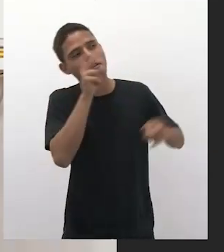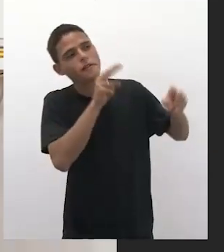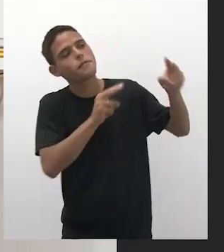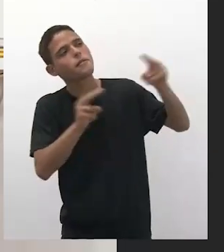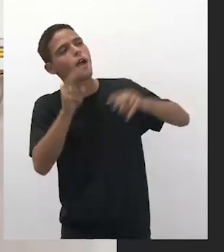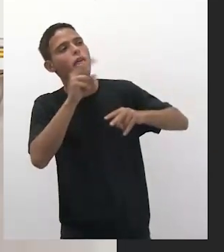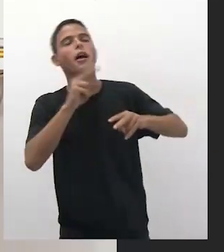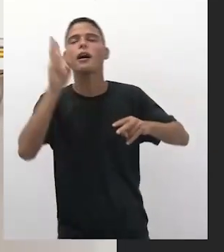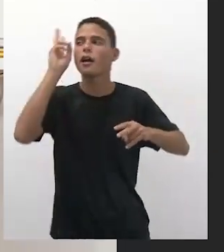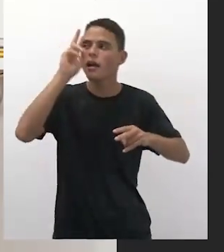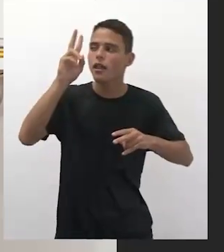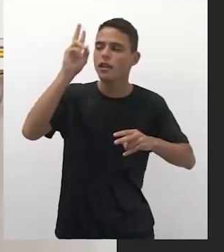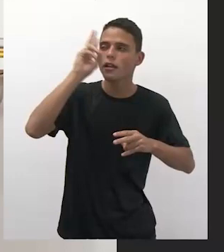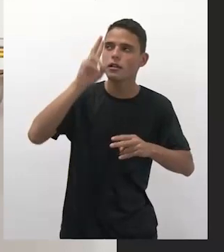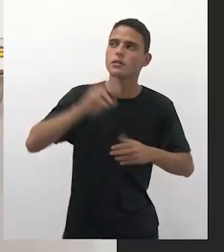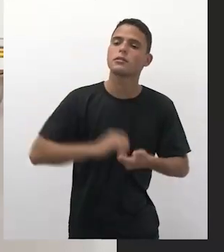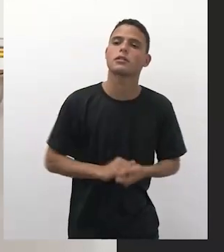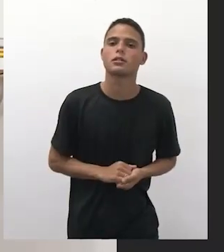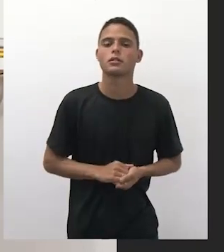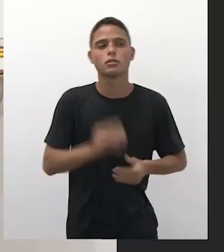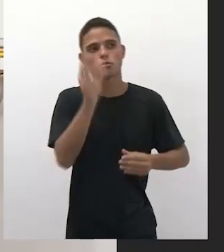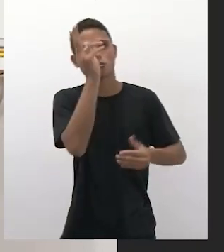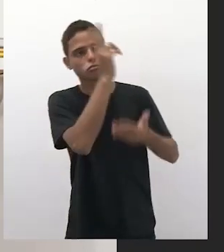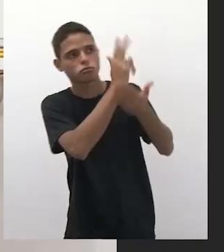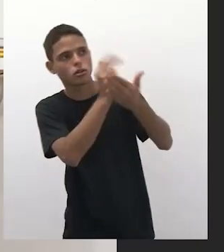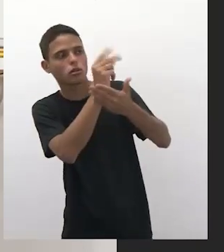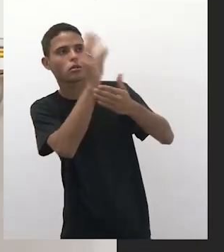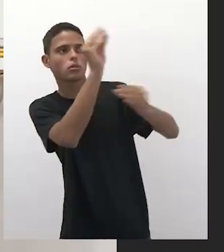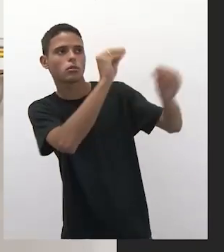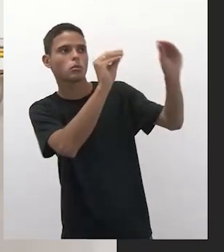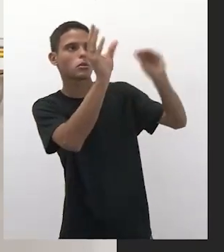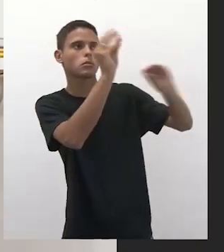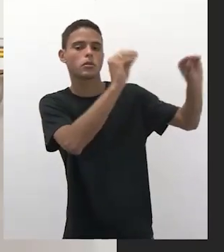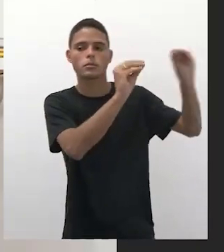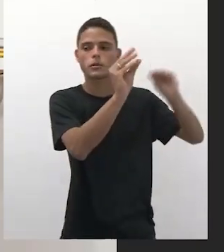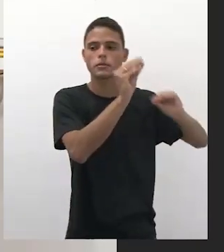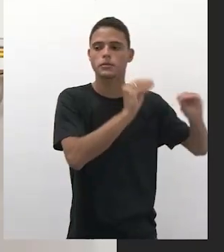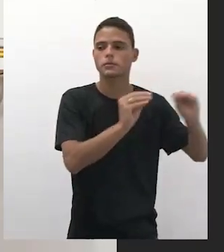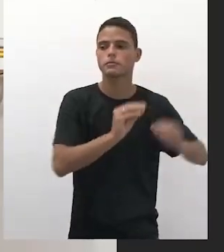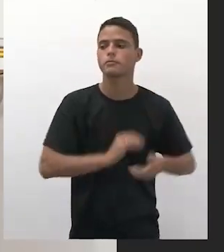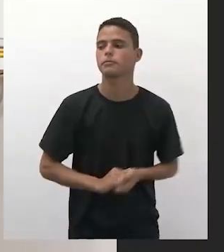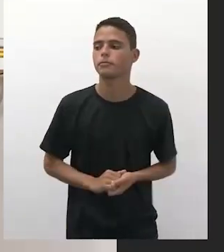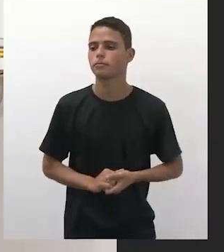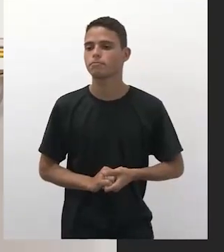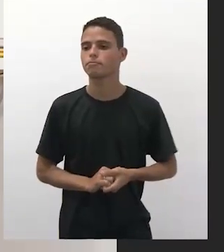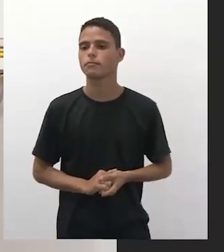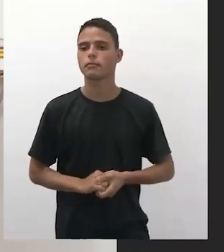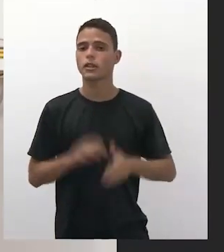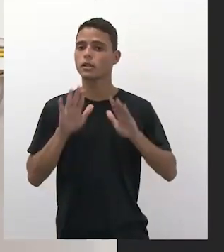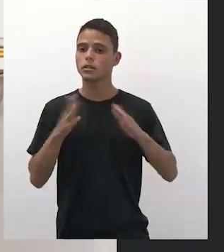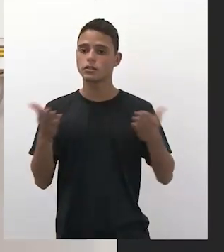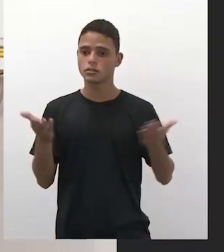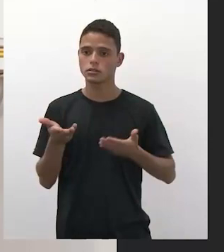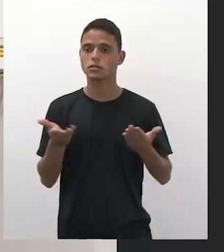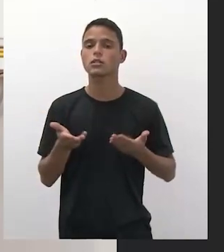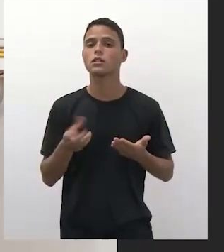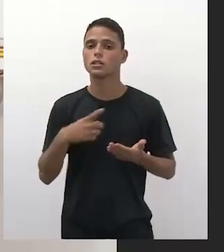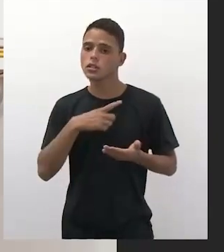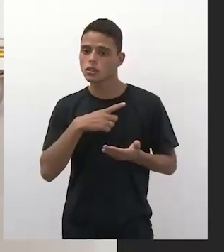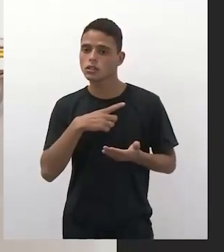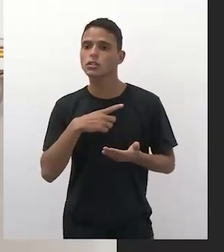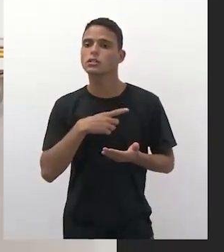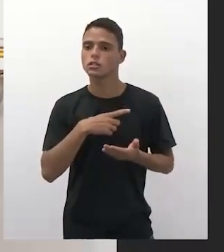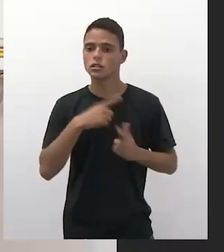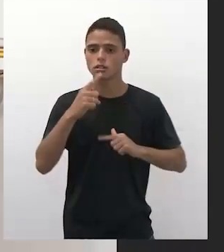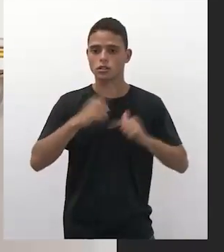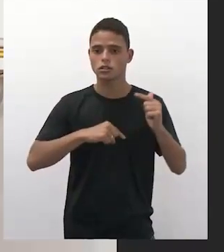de decoração, digamos assim, decoração da minha memória, está lá na minha sala. Mas hoje eu trouxe um objeto para